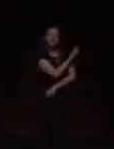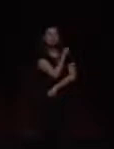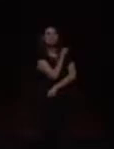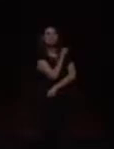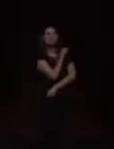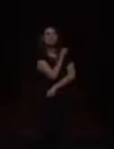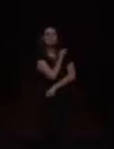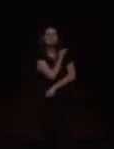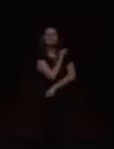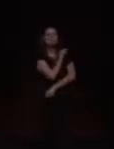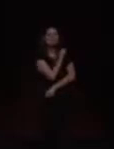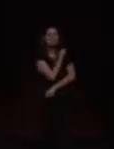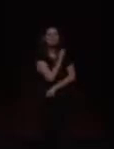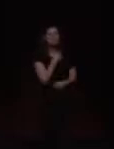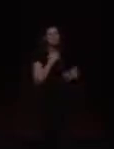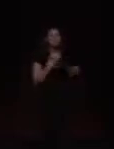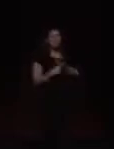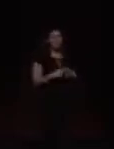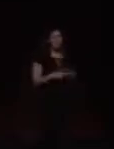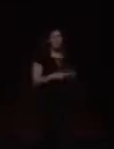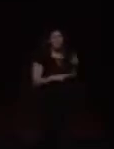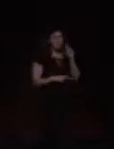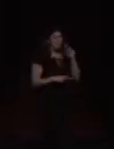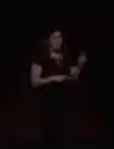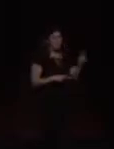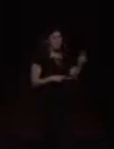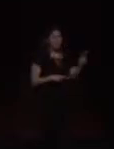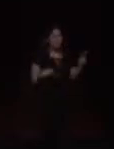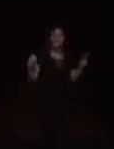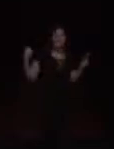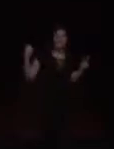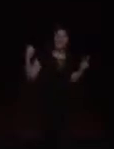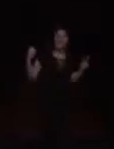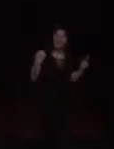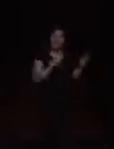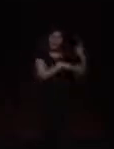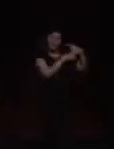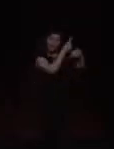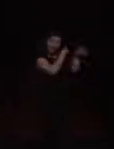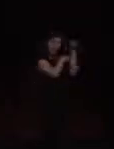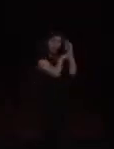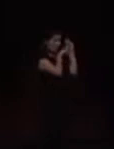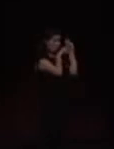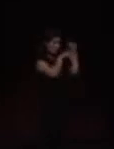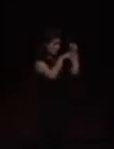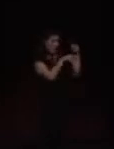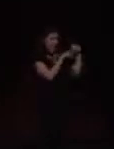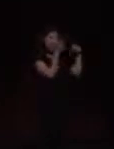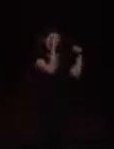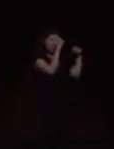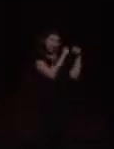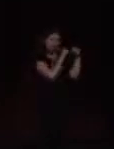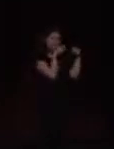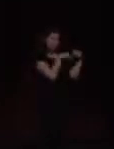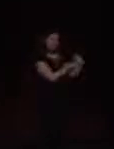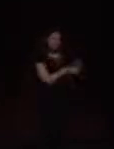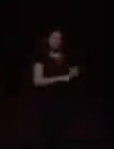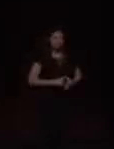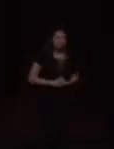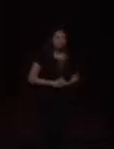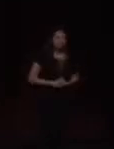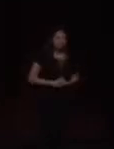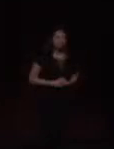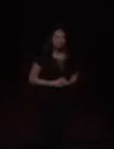essa dedicação em que eu sempre acho que entrei na educação também atrás da minha Tereza, né? Então foi muito legal.